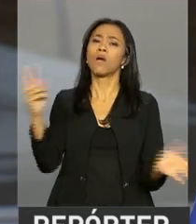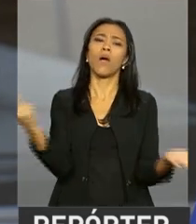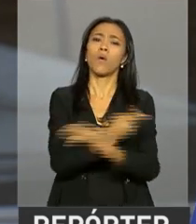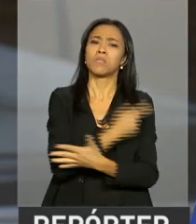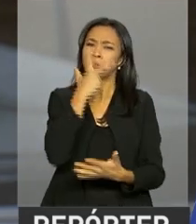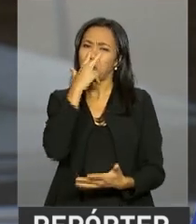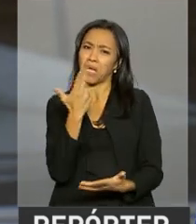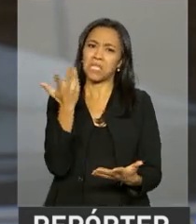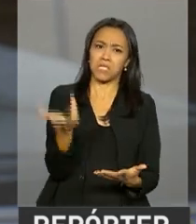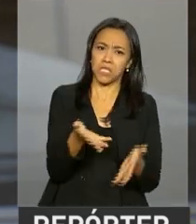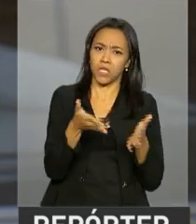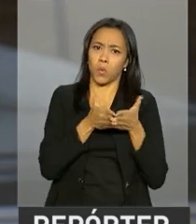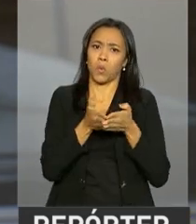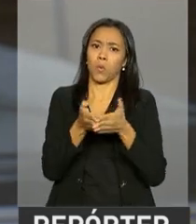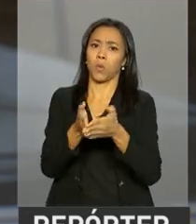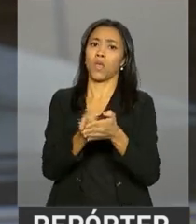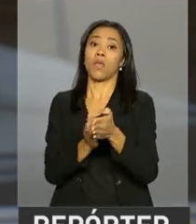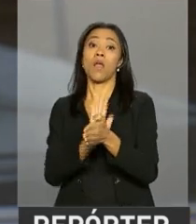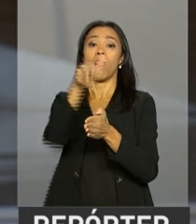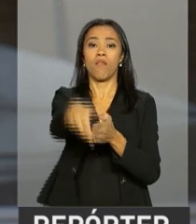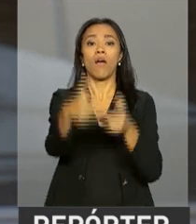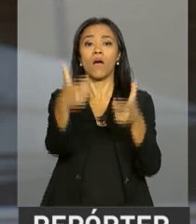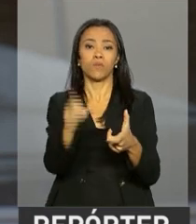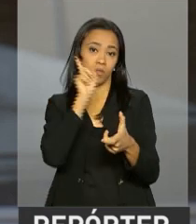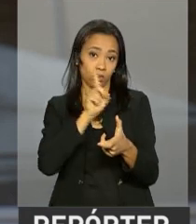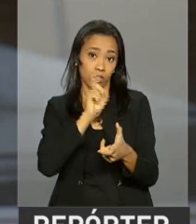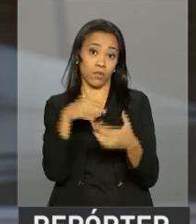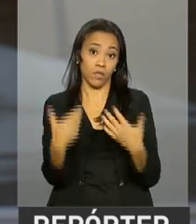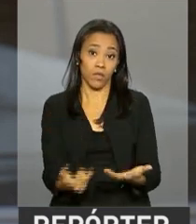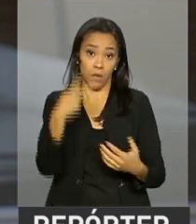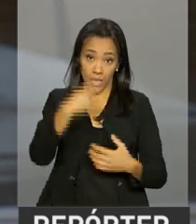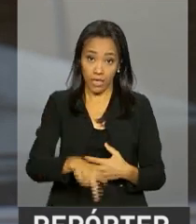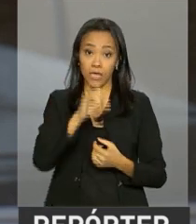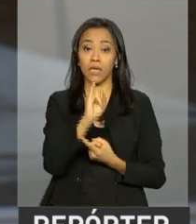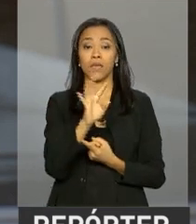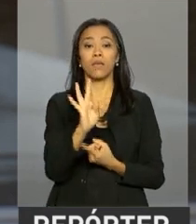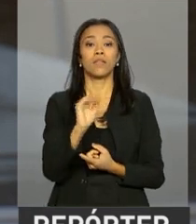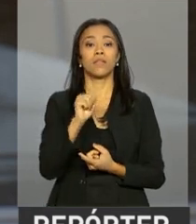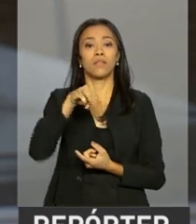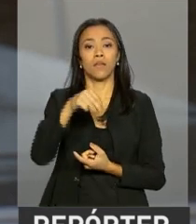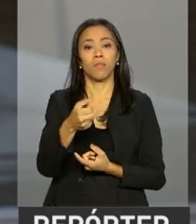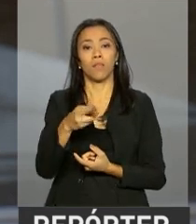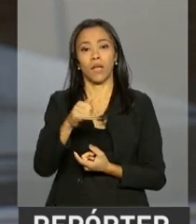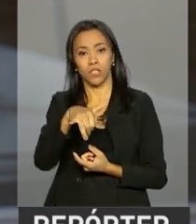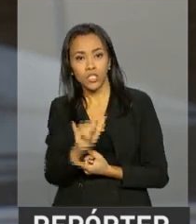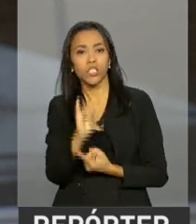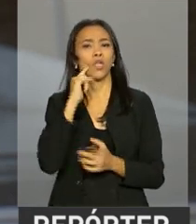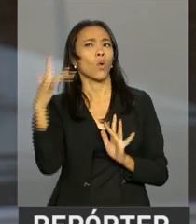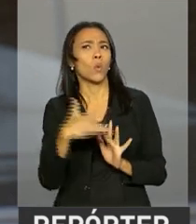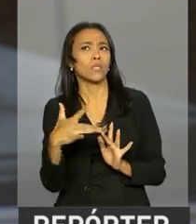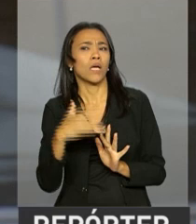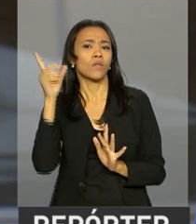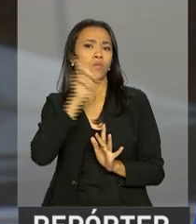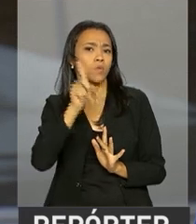que supostamente os levaria até os Estados Unidos. O Itamaraty segue em contato permanente com as autoridades das Bahamas e dos